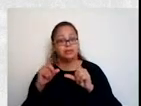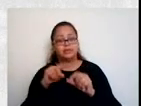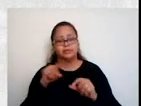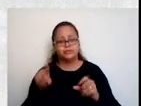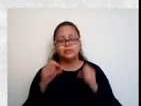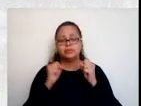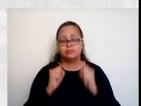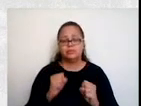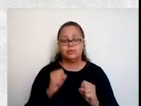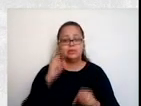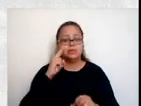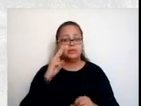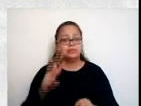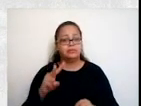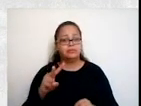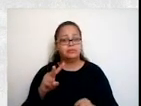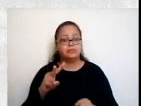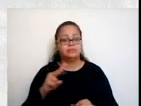vocês podem ver no slide,